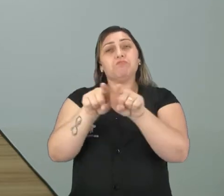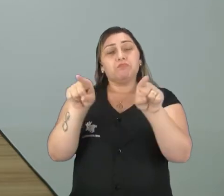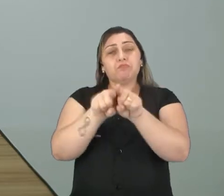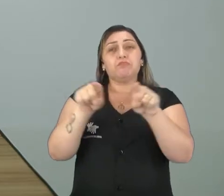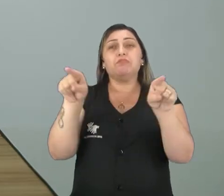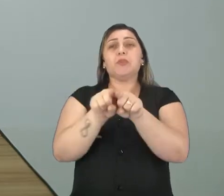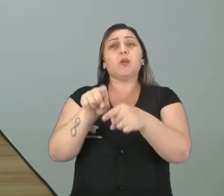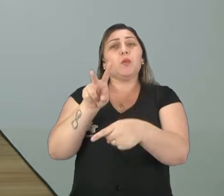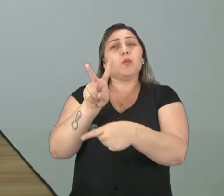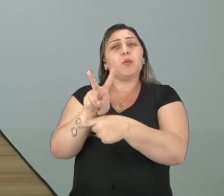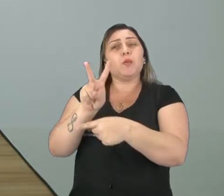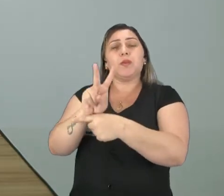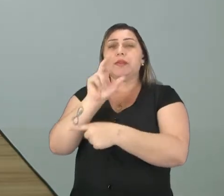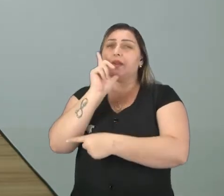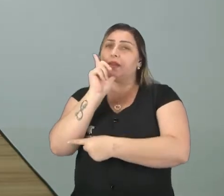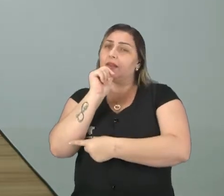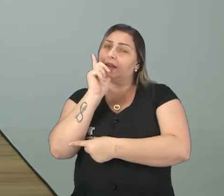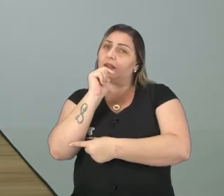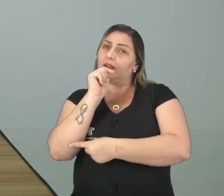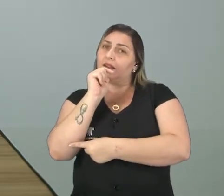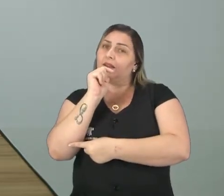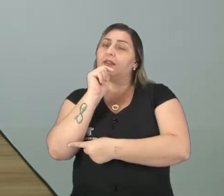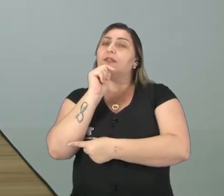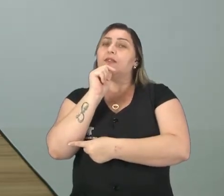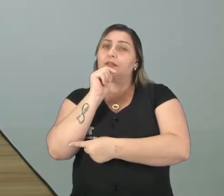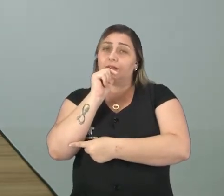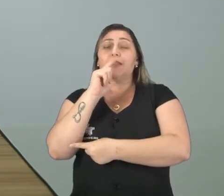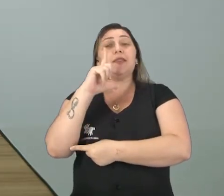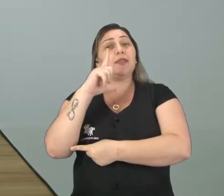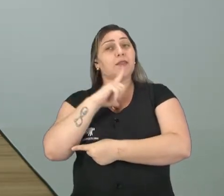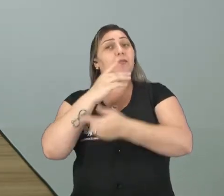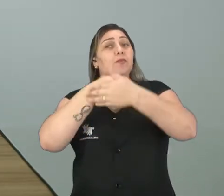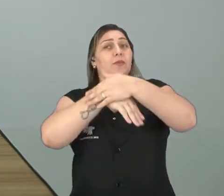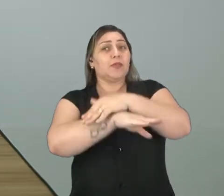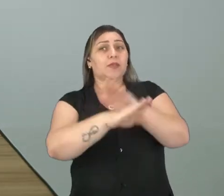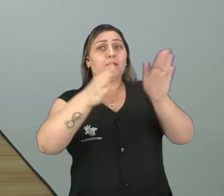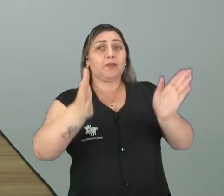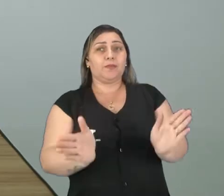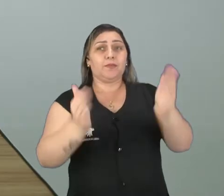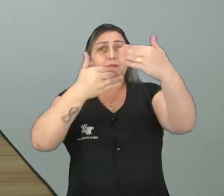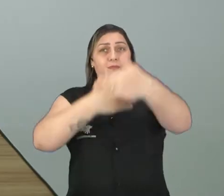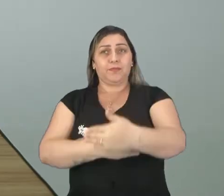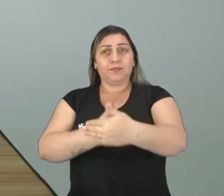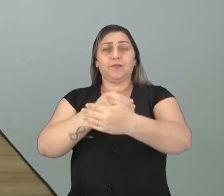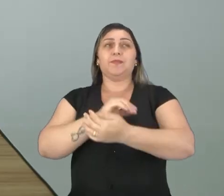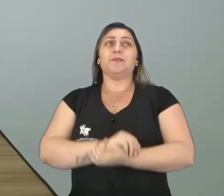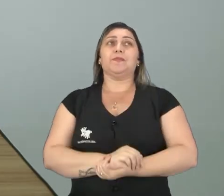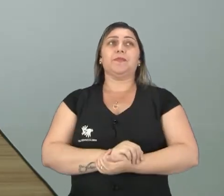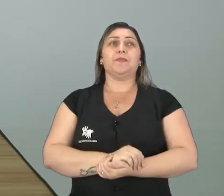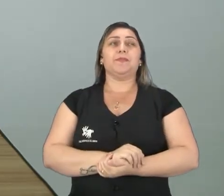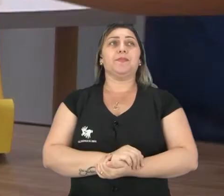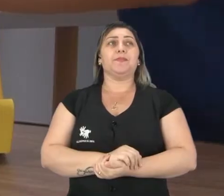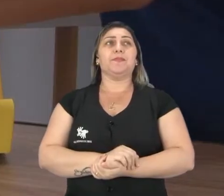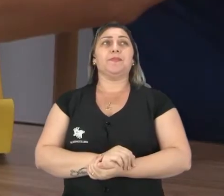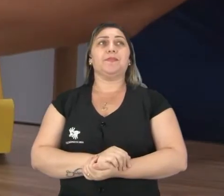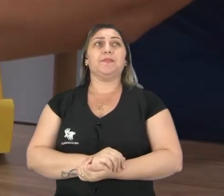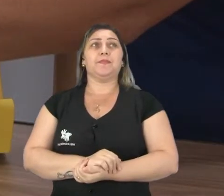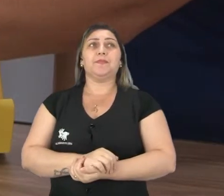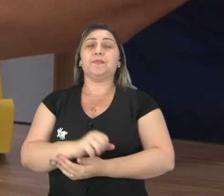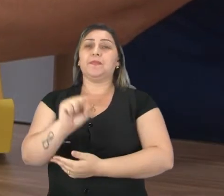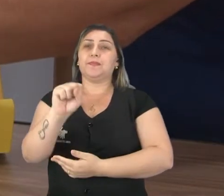estou preservando a água, certo? A água que nós temos lá na nossa casa armazenada, certo?